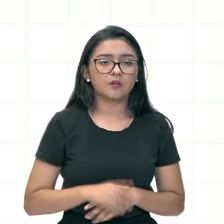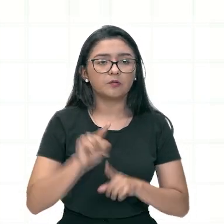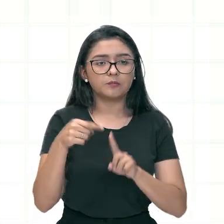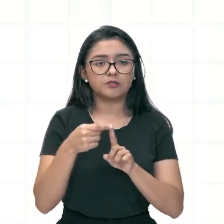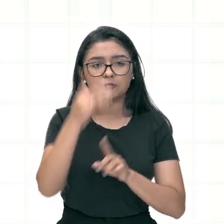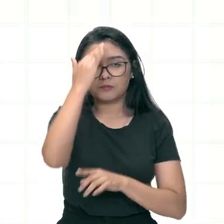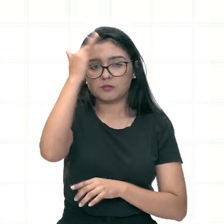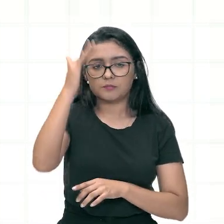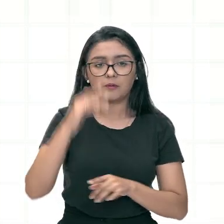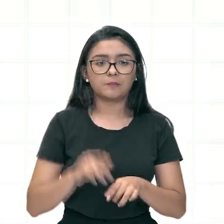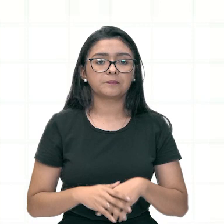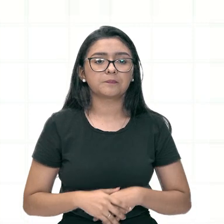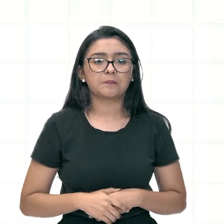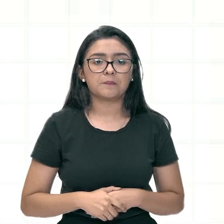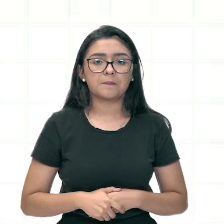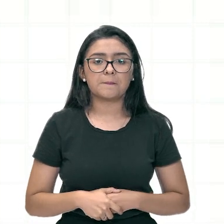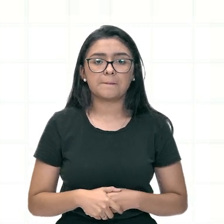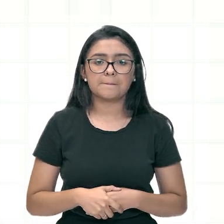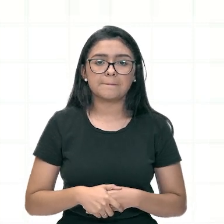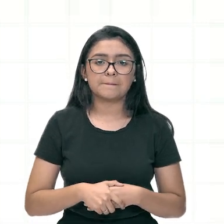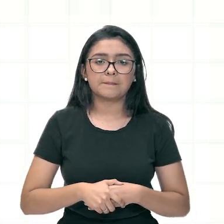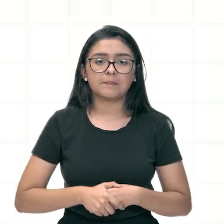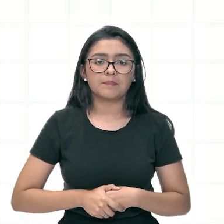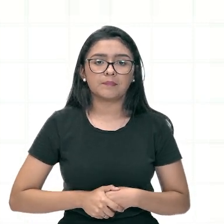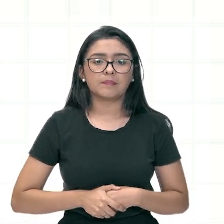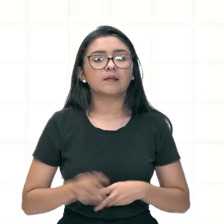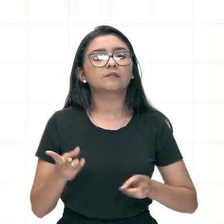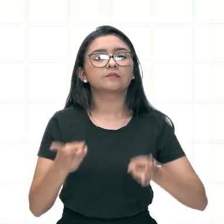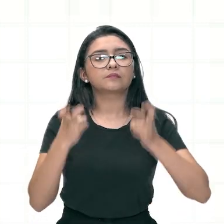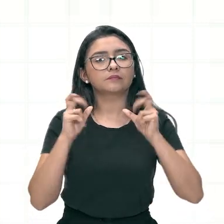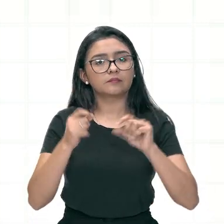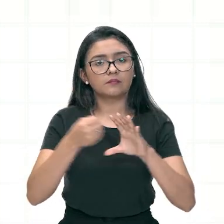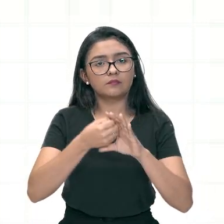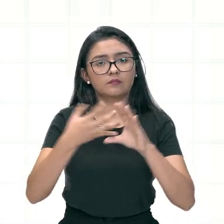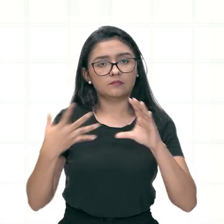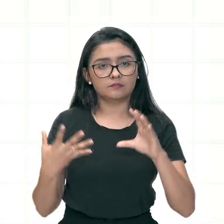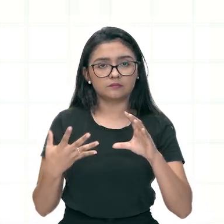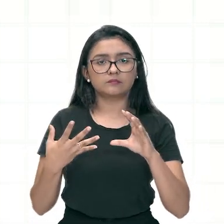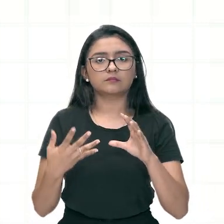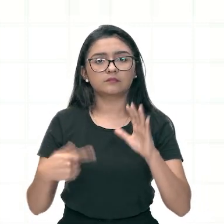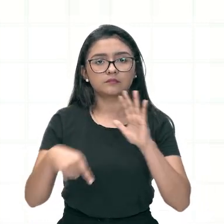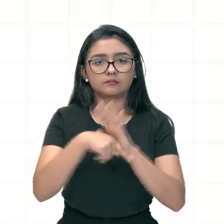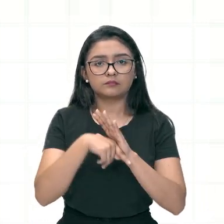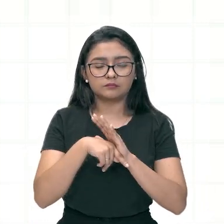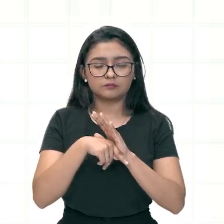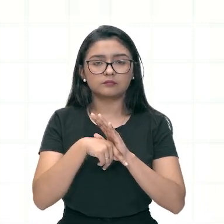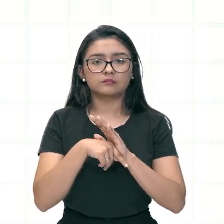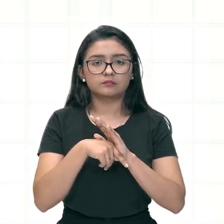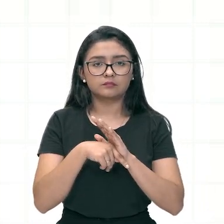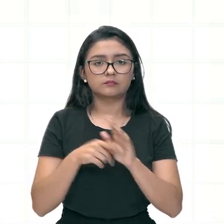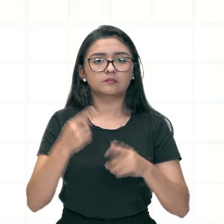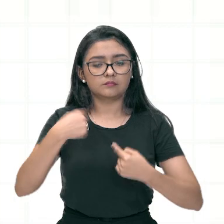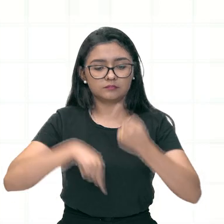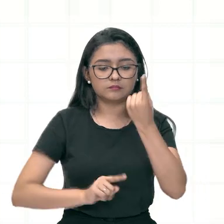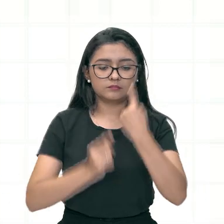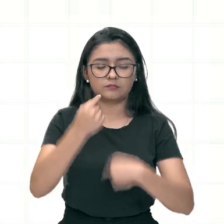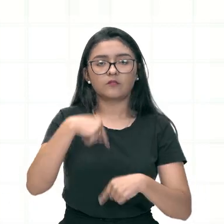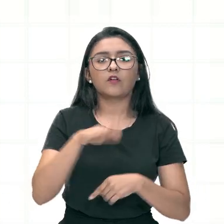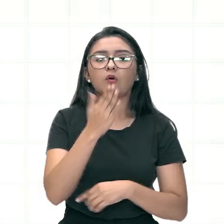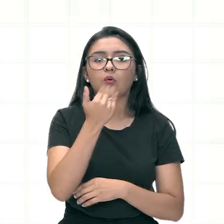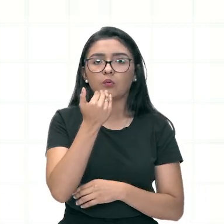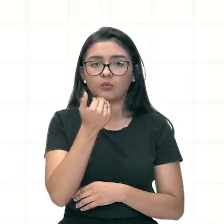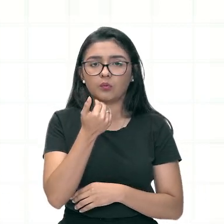essas finalidades. Mas aí você observa o bico córneo, né, como característica ali do seu sistema digestório, de onde ele vai conseguir